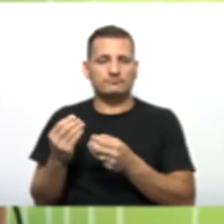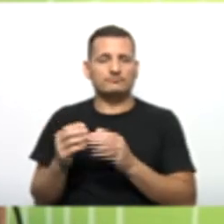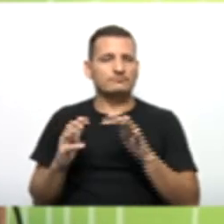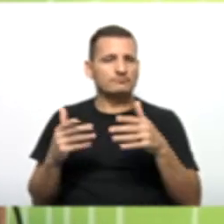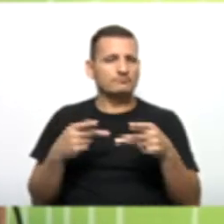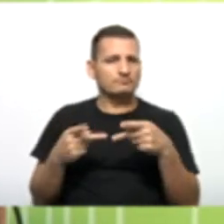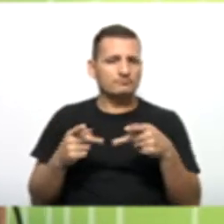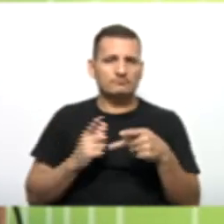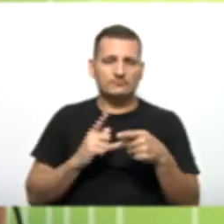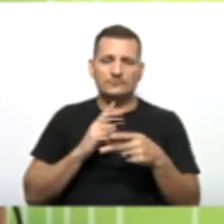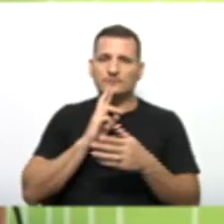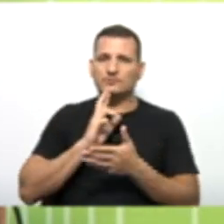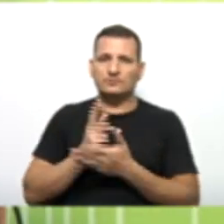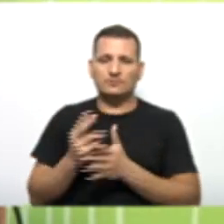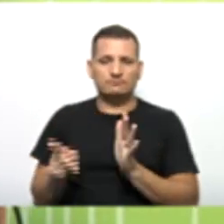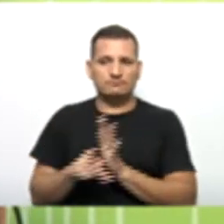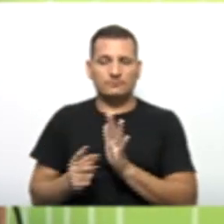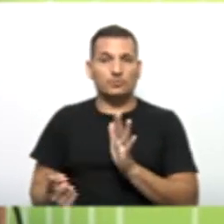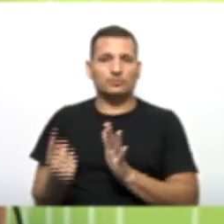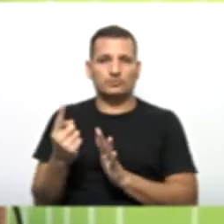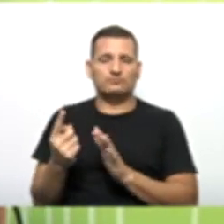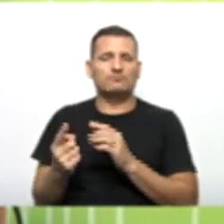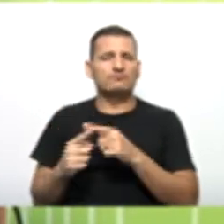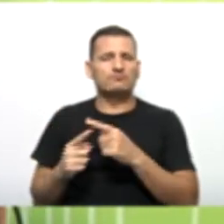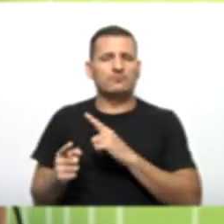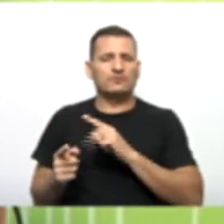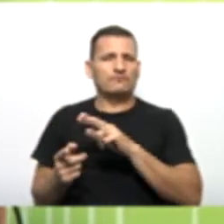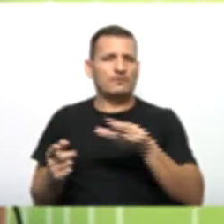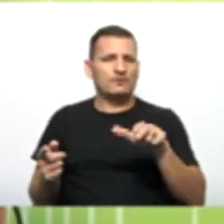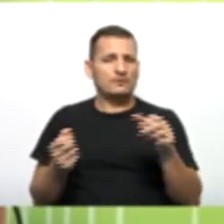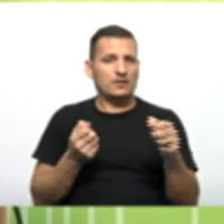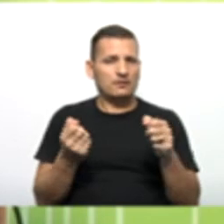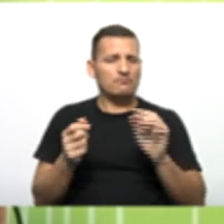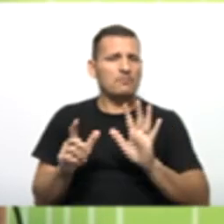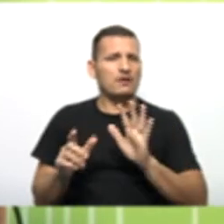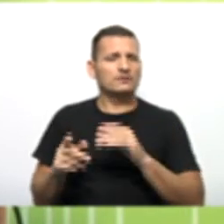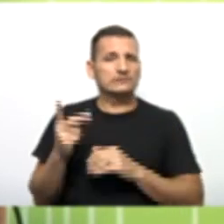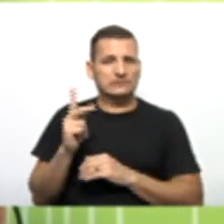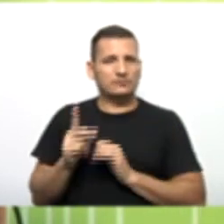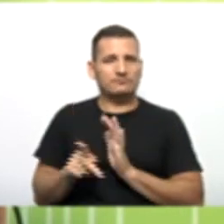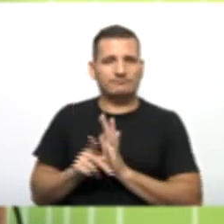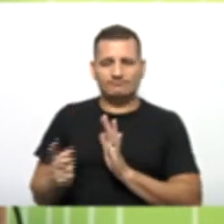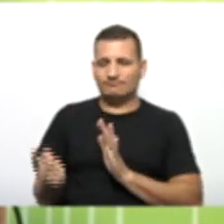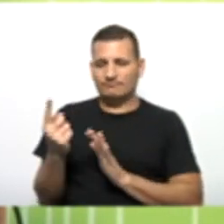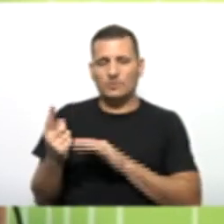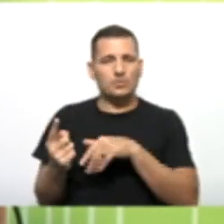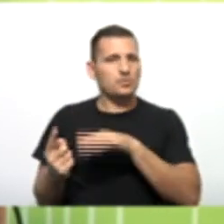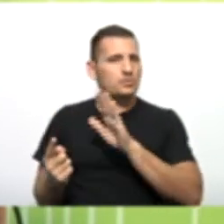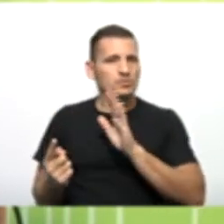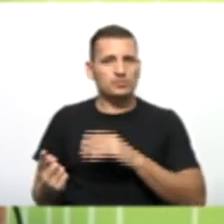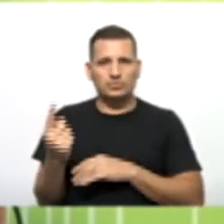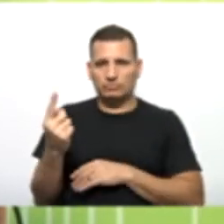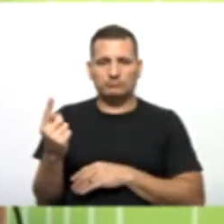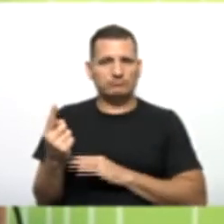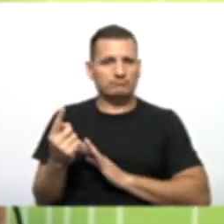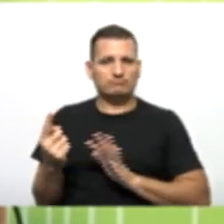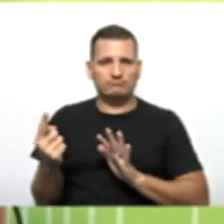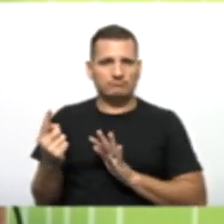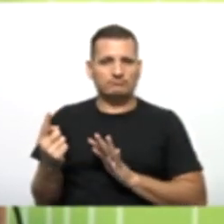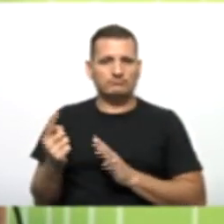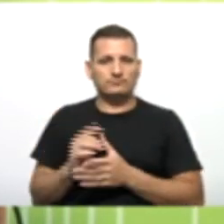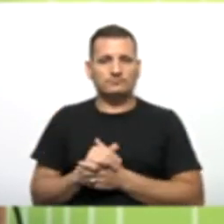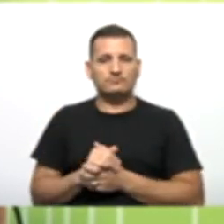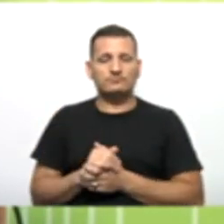resultado exclusivo. Porque, apesar de ter vários carros, aquele seu é único, é exclusivo. E se